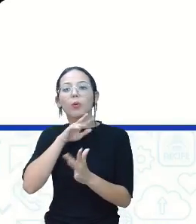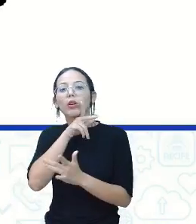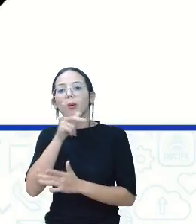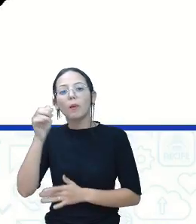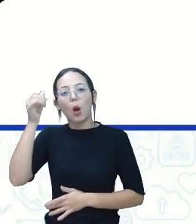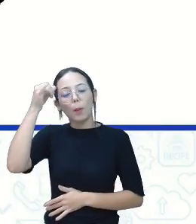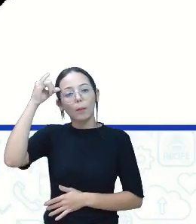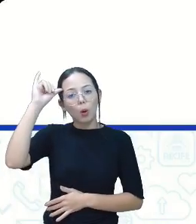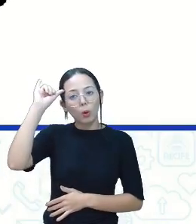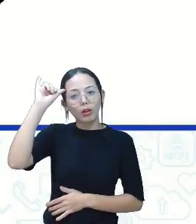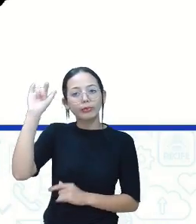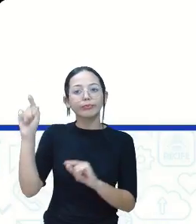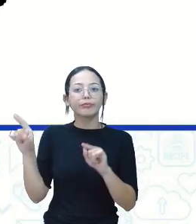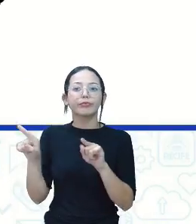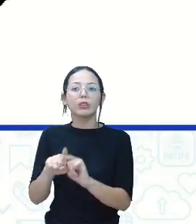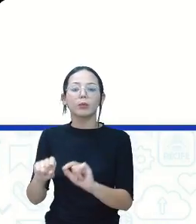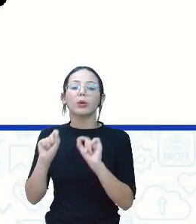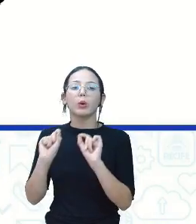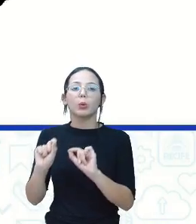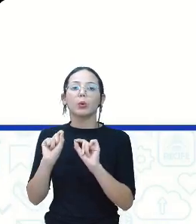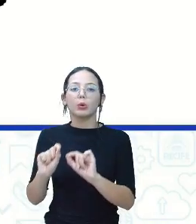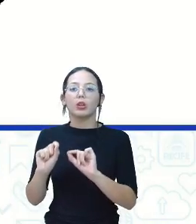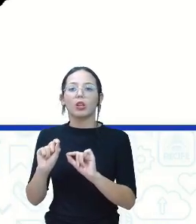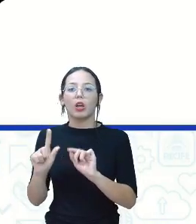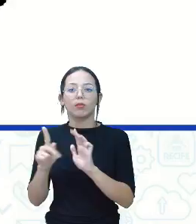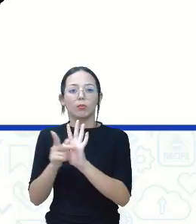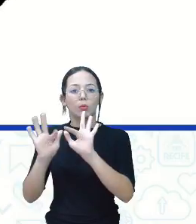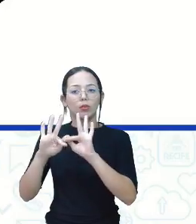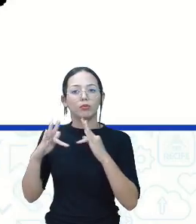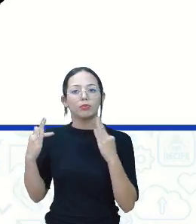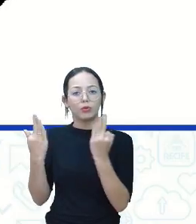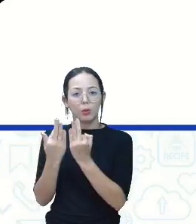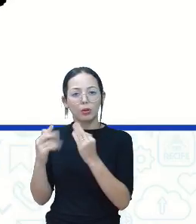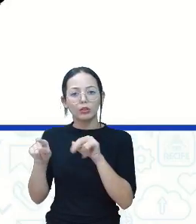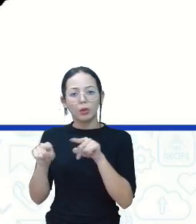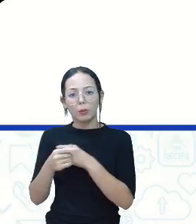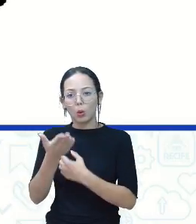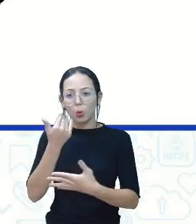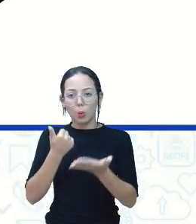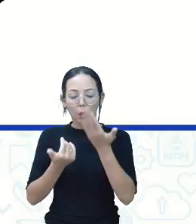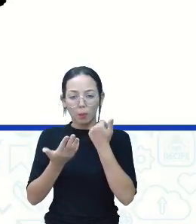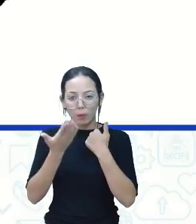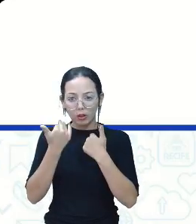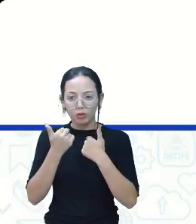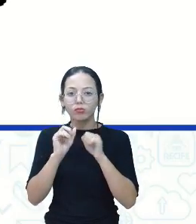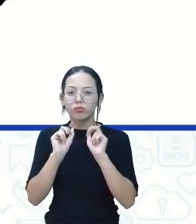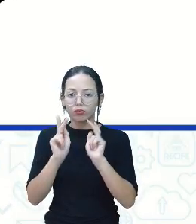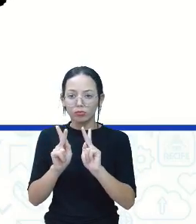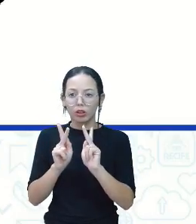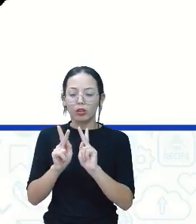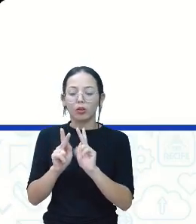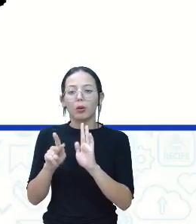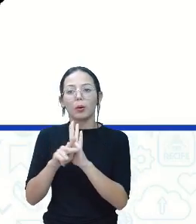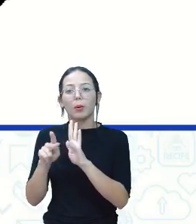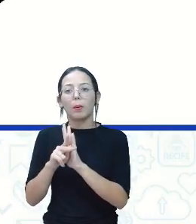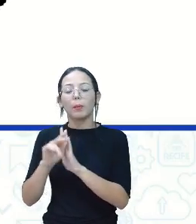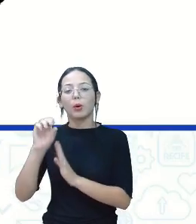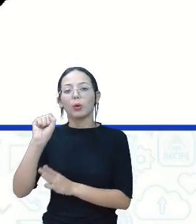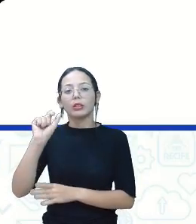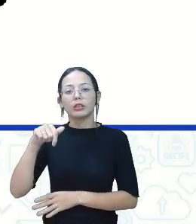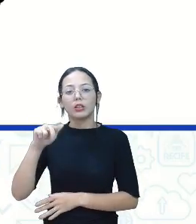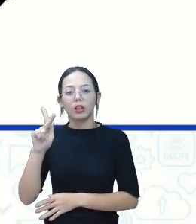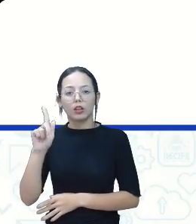boi aqui, e coloquei uma família também se alimentando da pirâmide de biomassa com